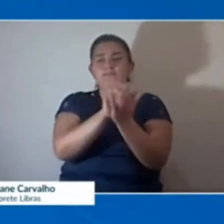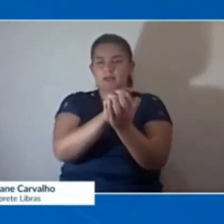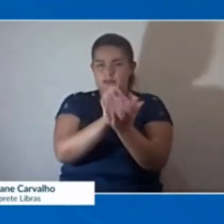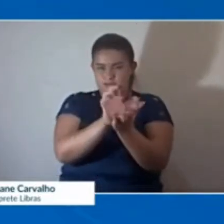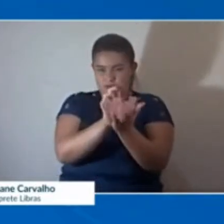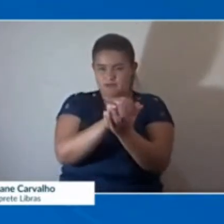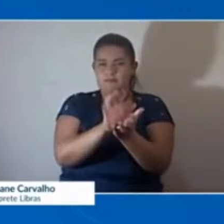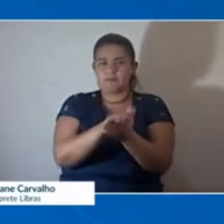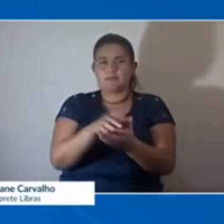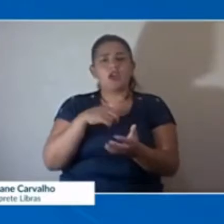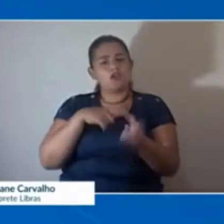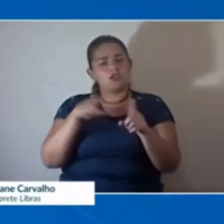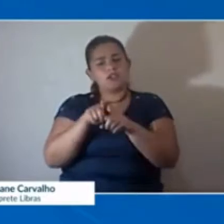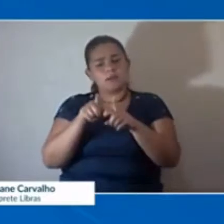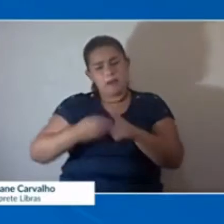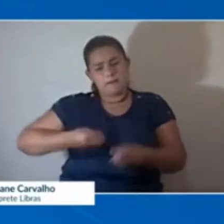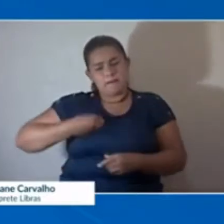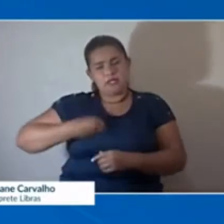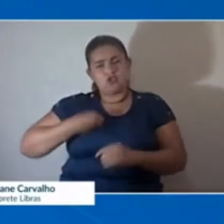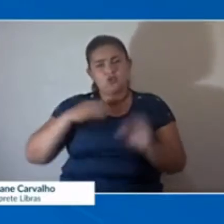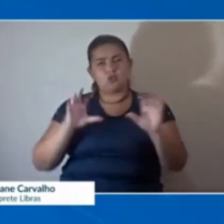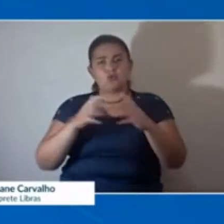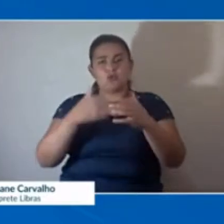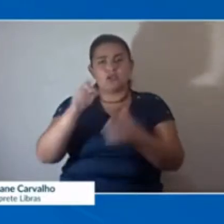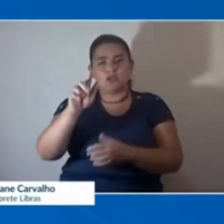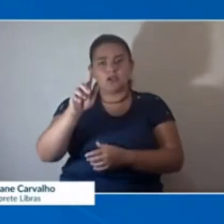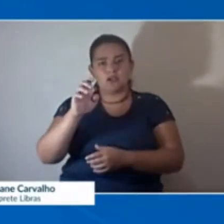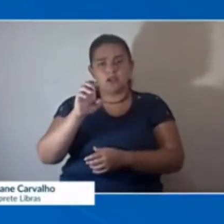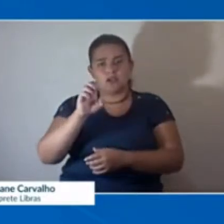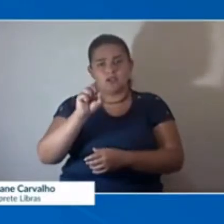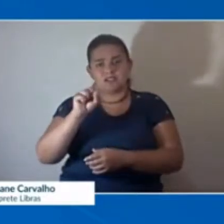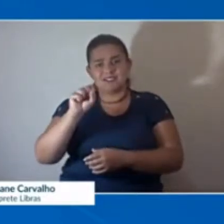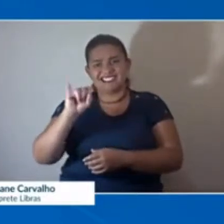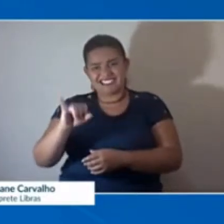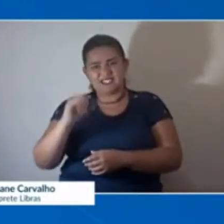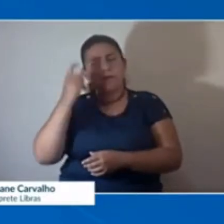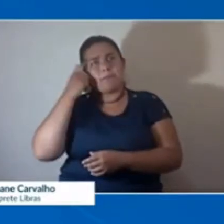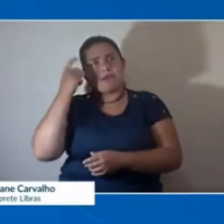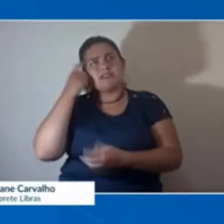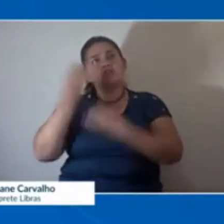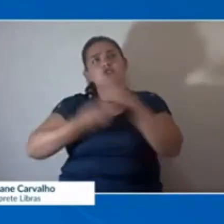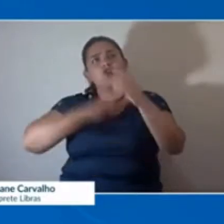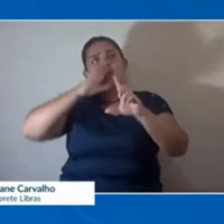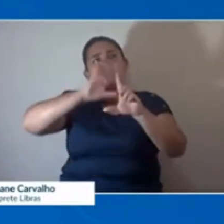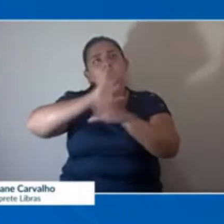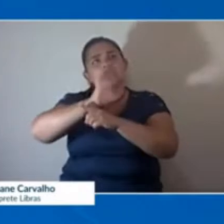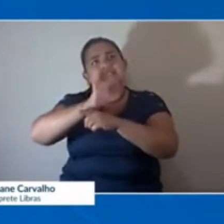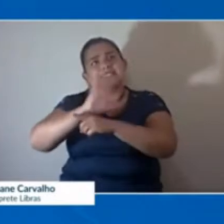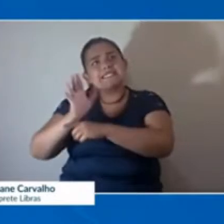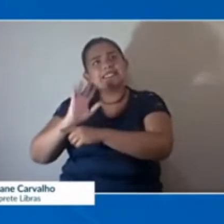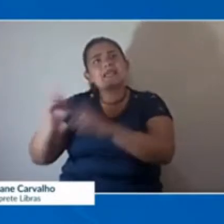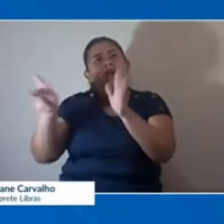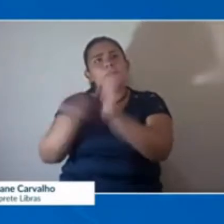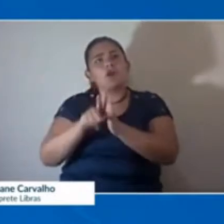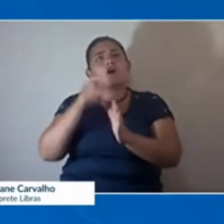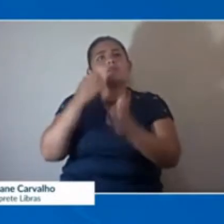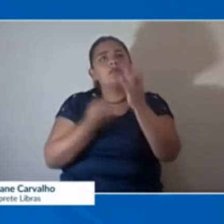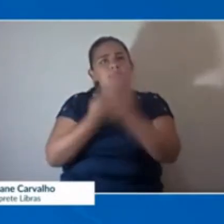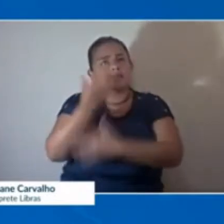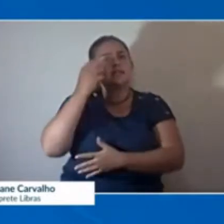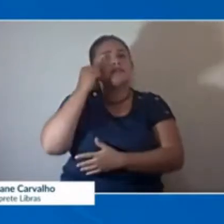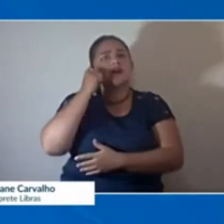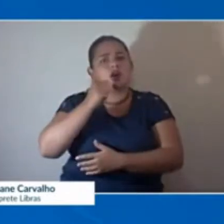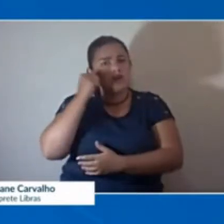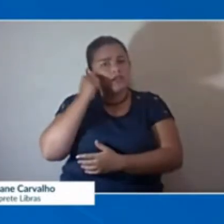também, a gente atua ali pensando esse cinema feito por mulheres, e